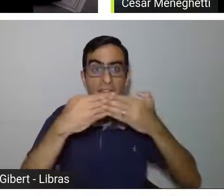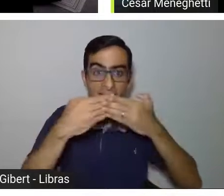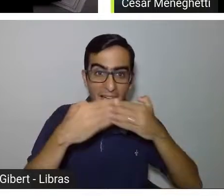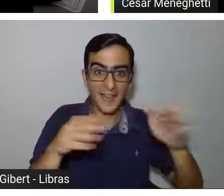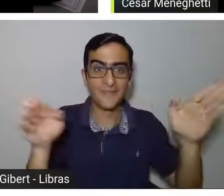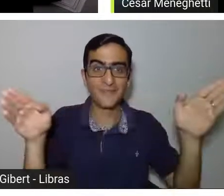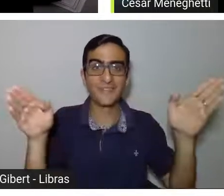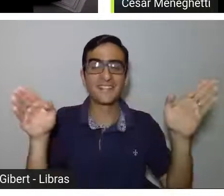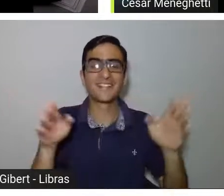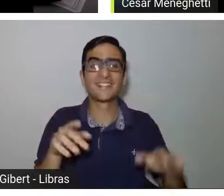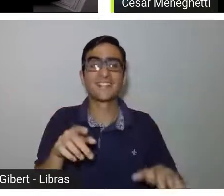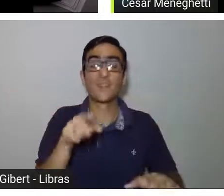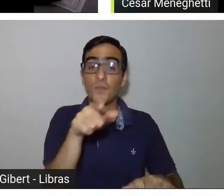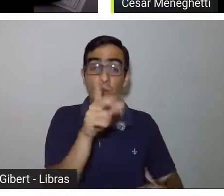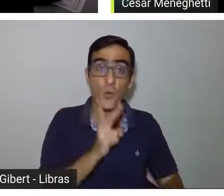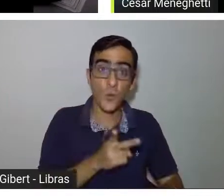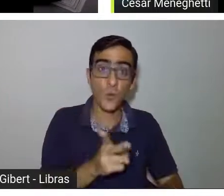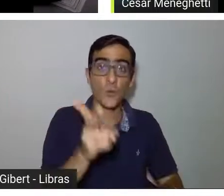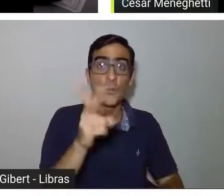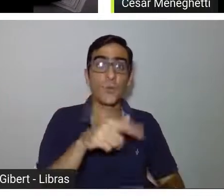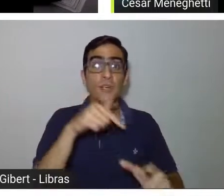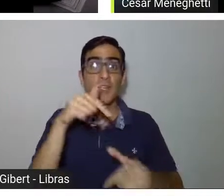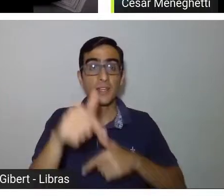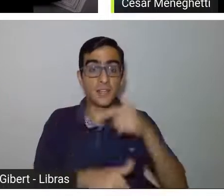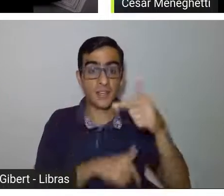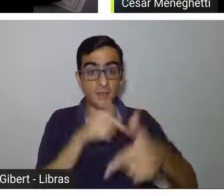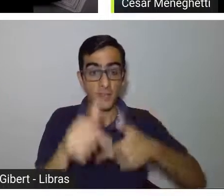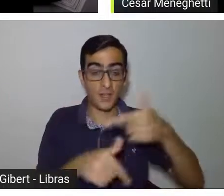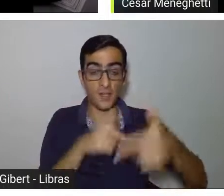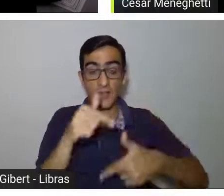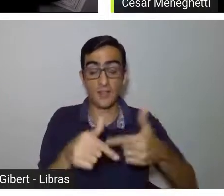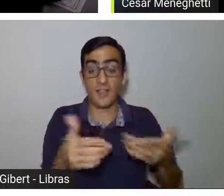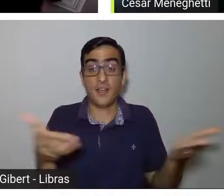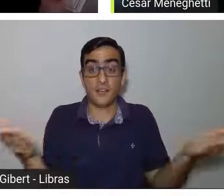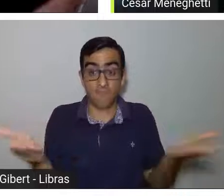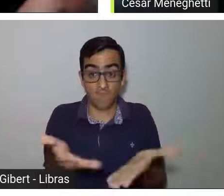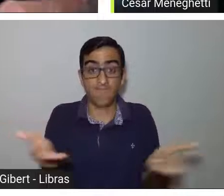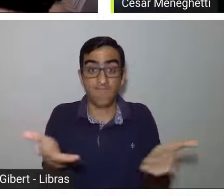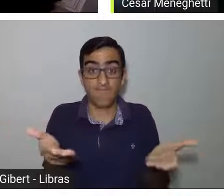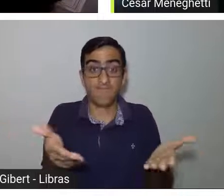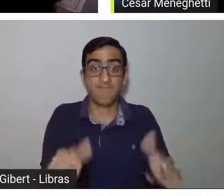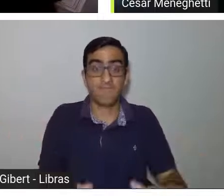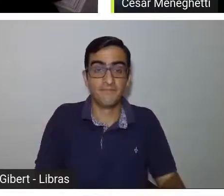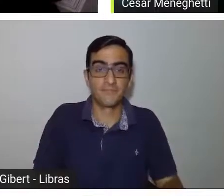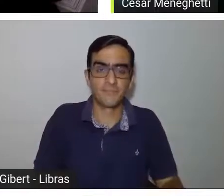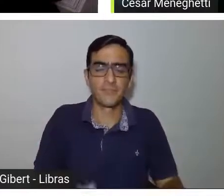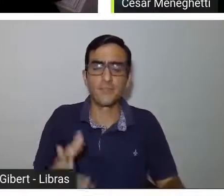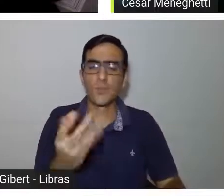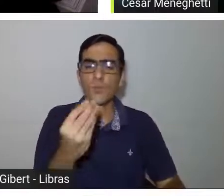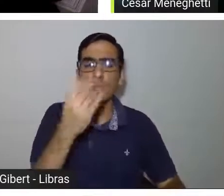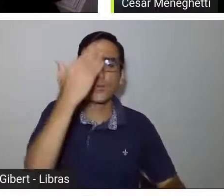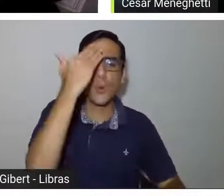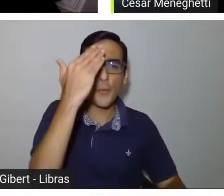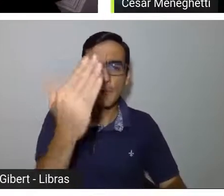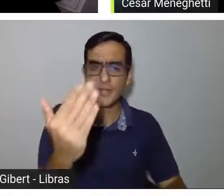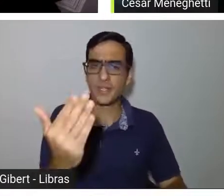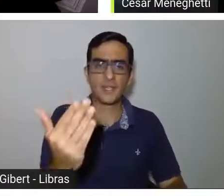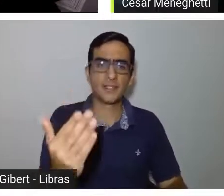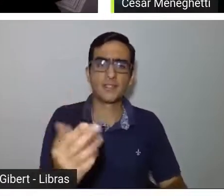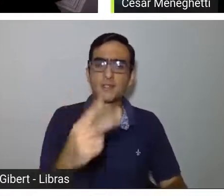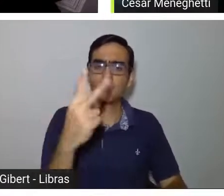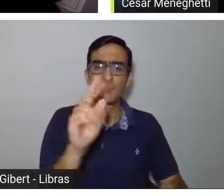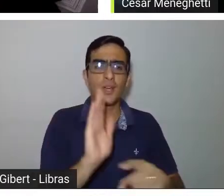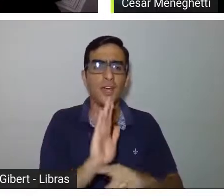continuar trabalhando agora nessa loucura toda. Uhum. E obrigada pela